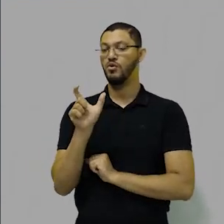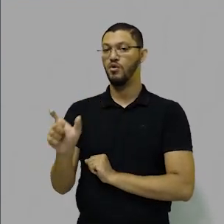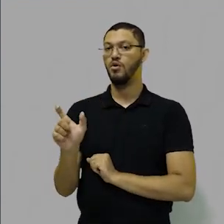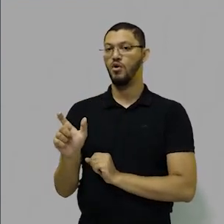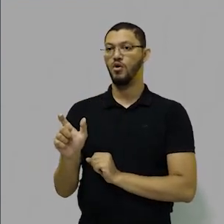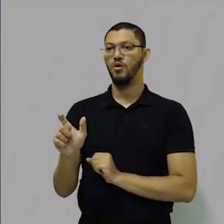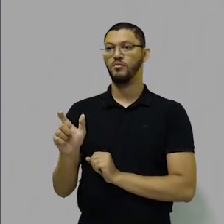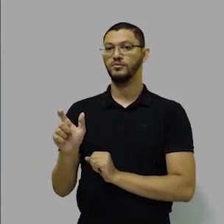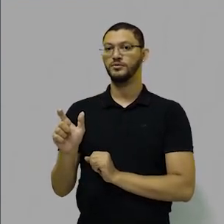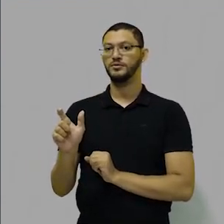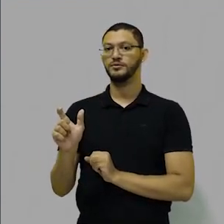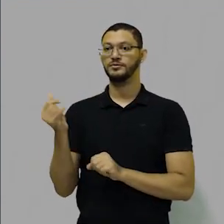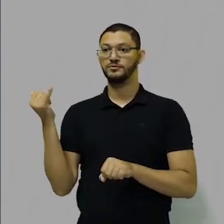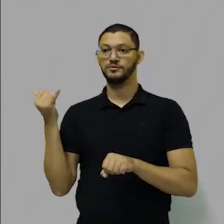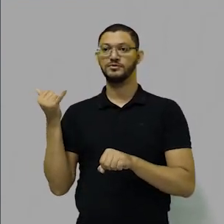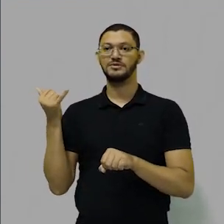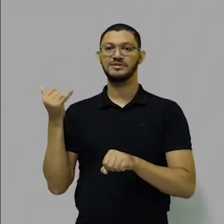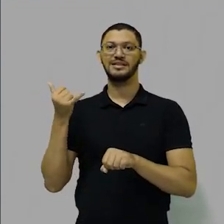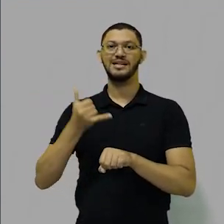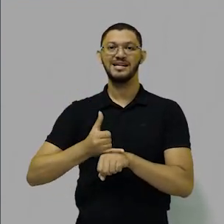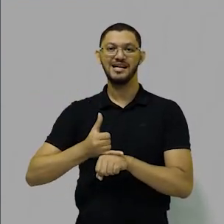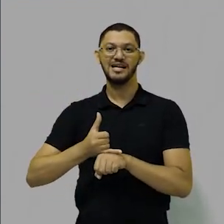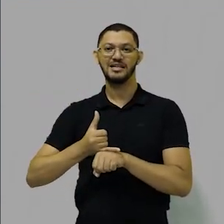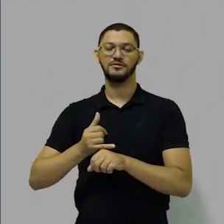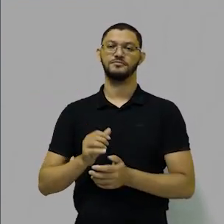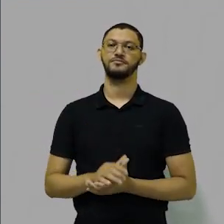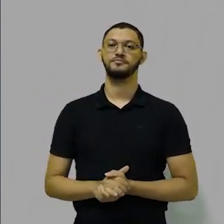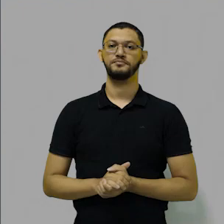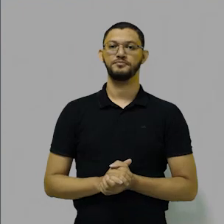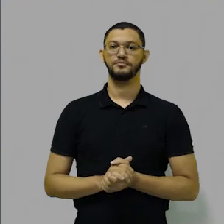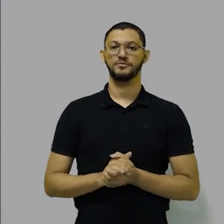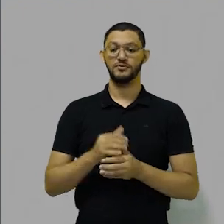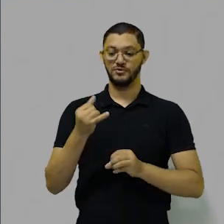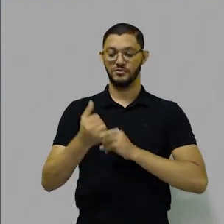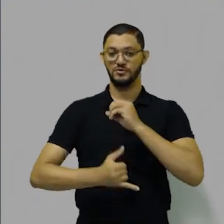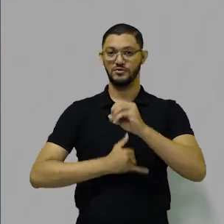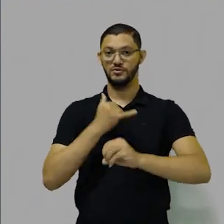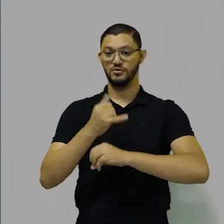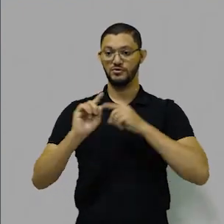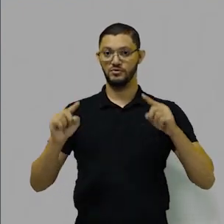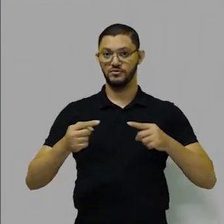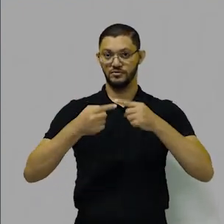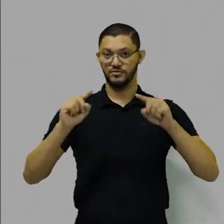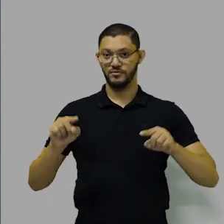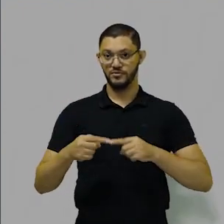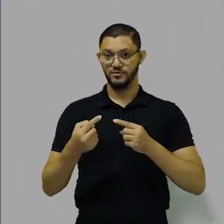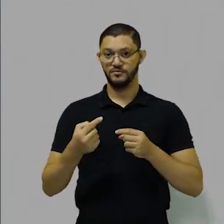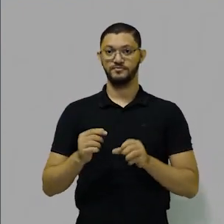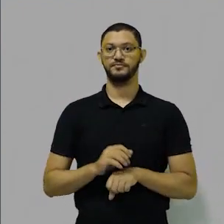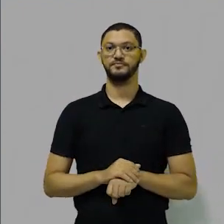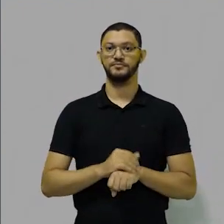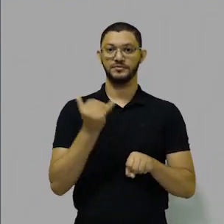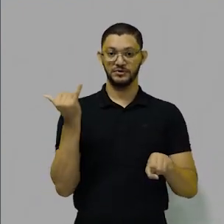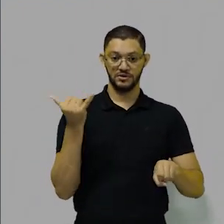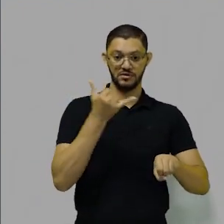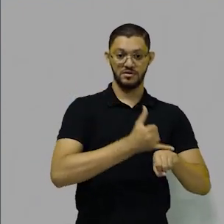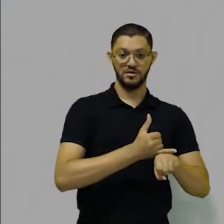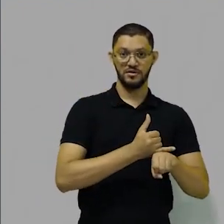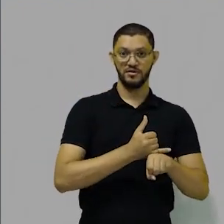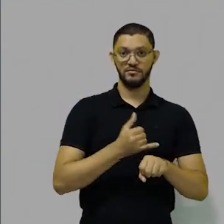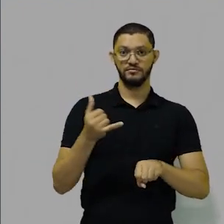ligação iônica, ela acontece entre os íons, entre os cátions e